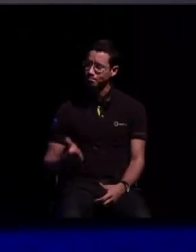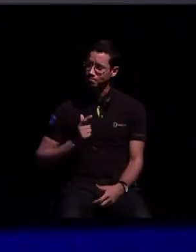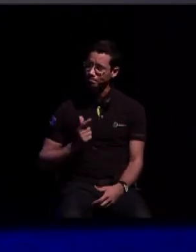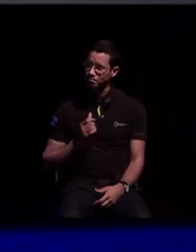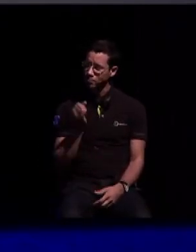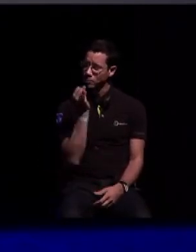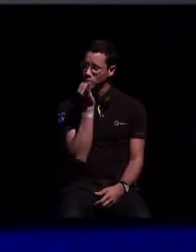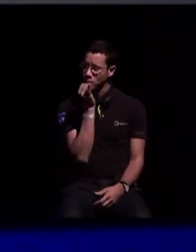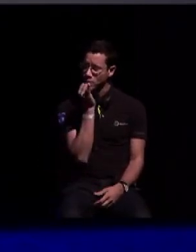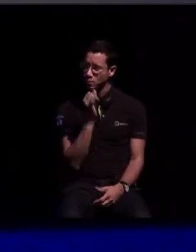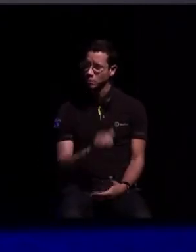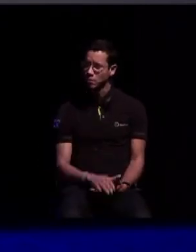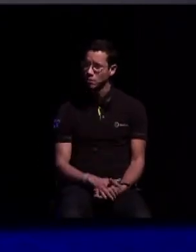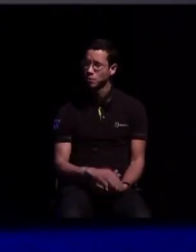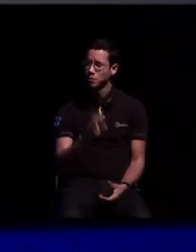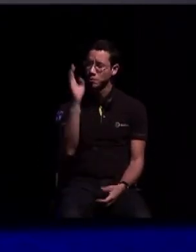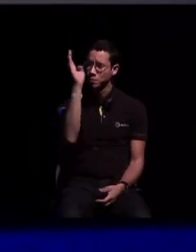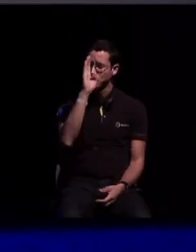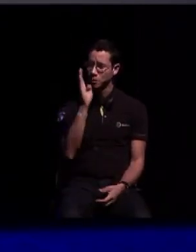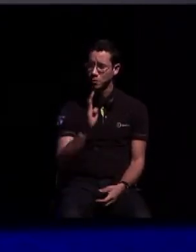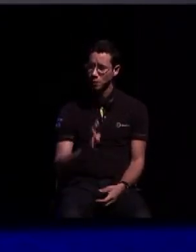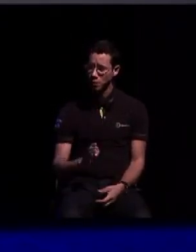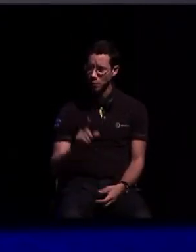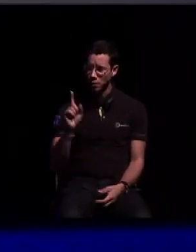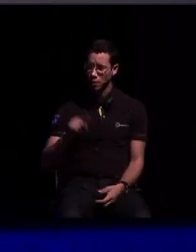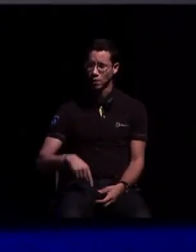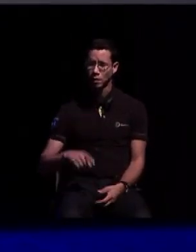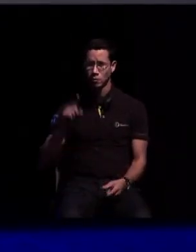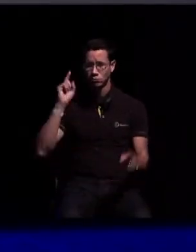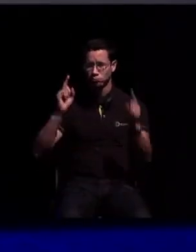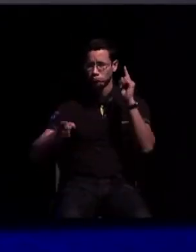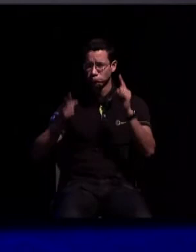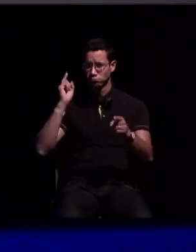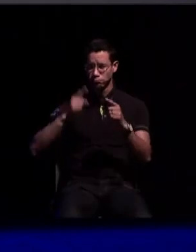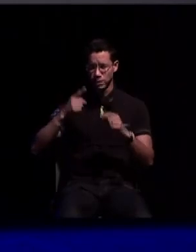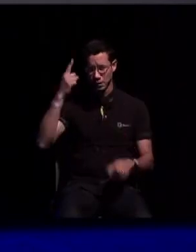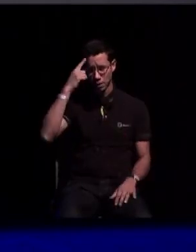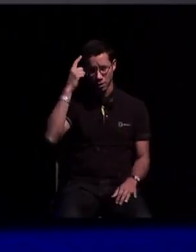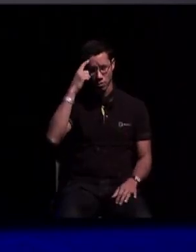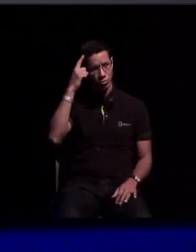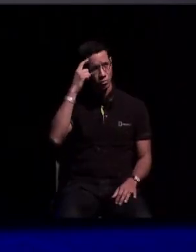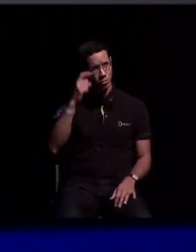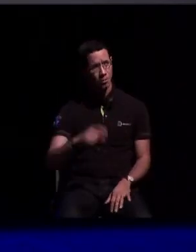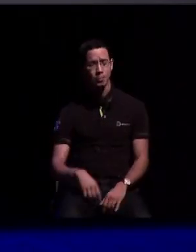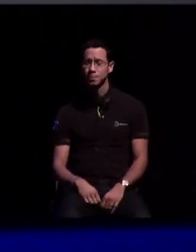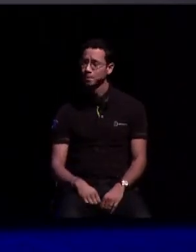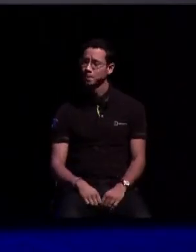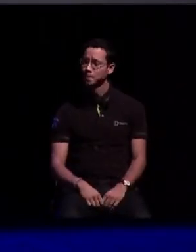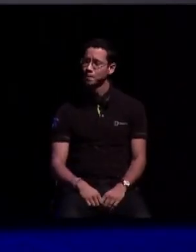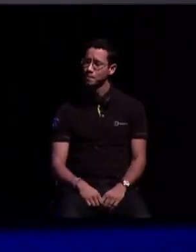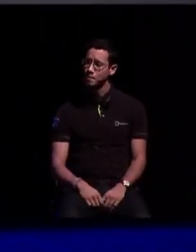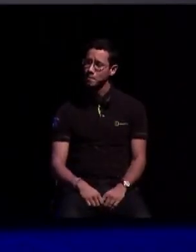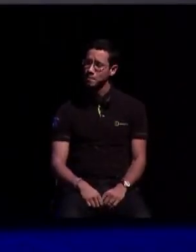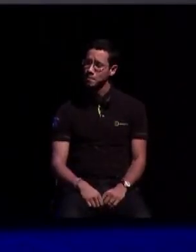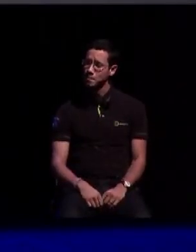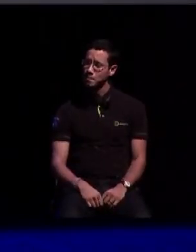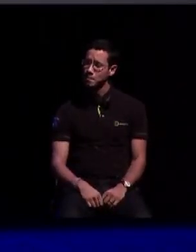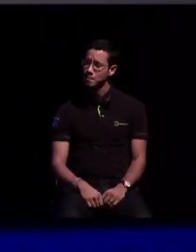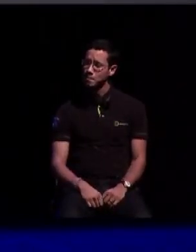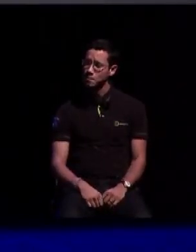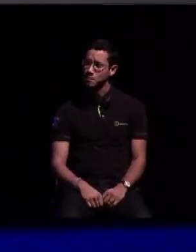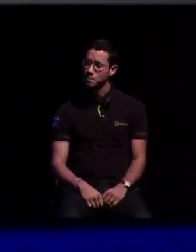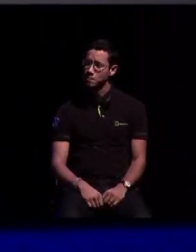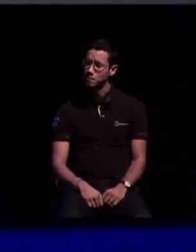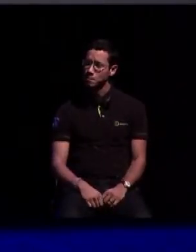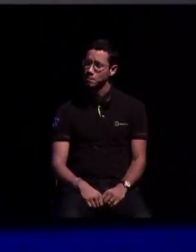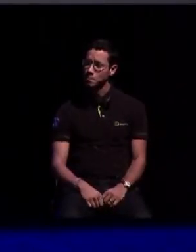caso brasileiro, que a gente é dominado por ideias, né? Não é isso? Que a gente não... Quer dizer, que